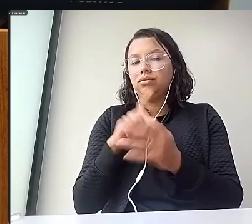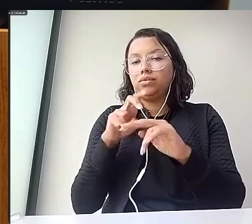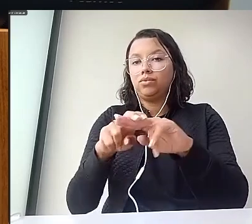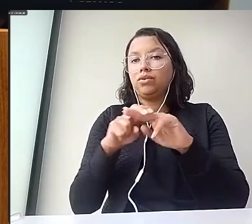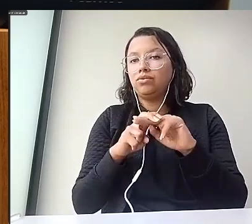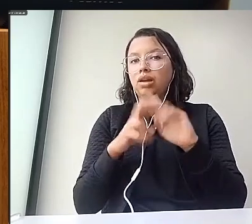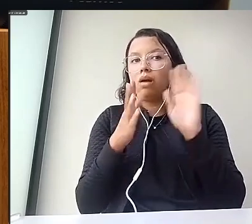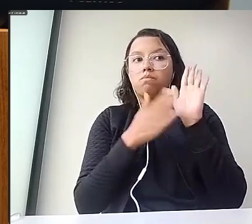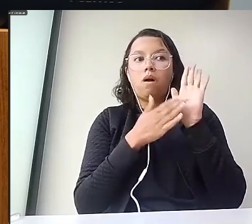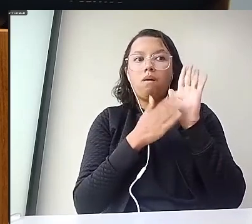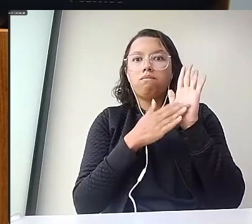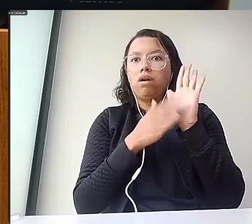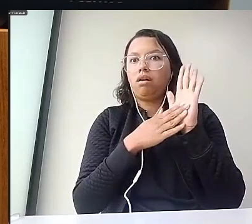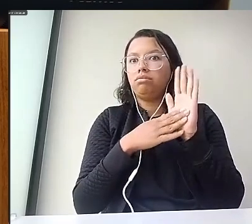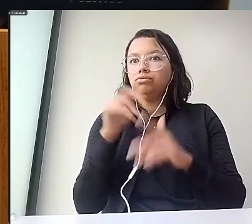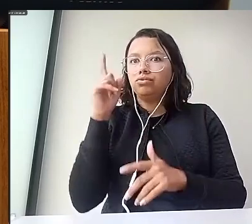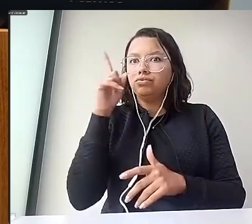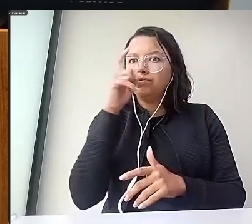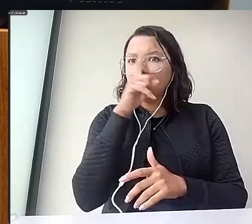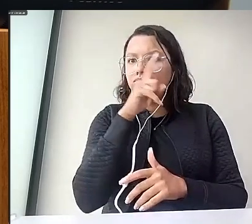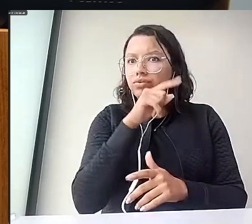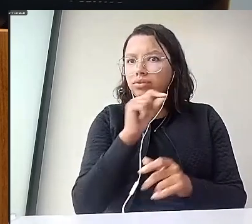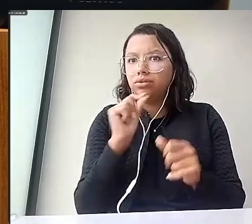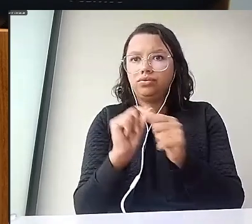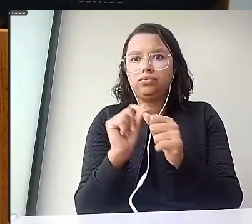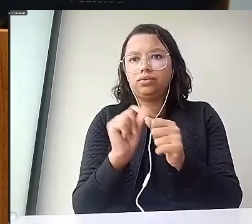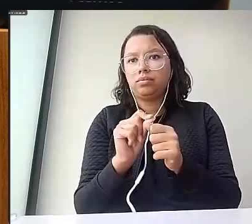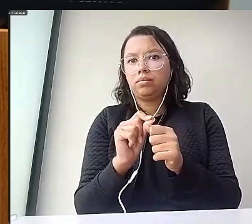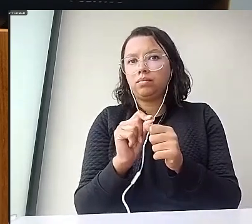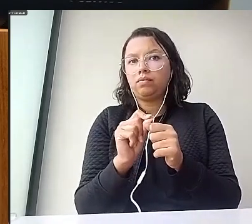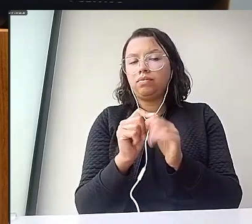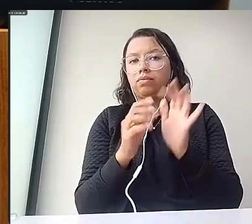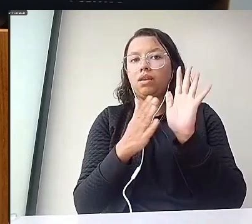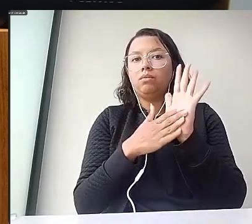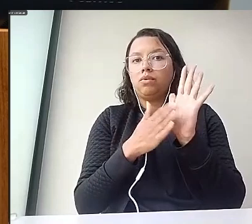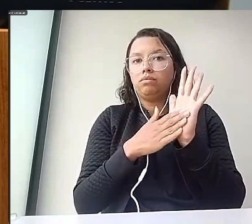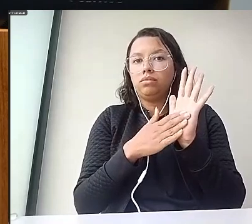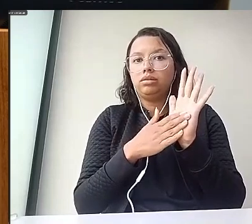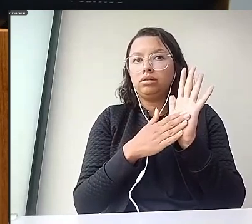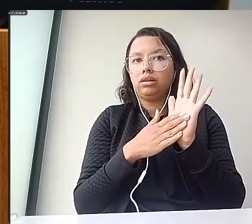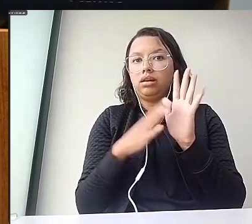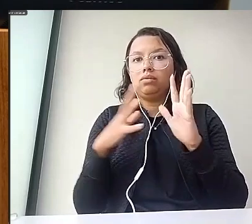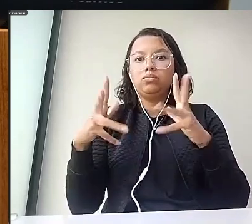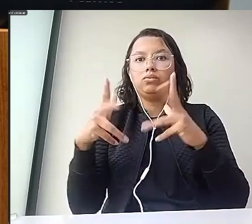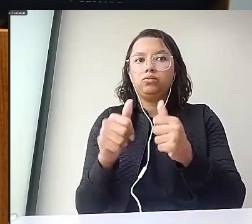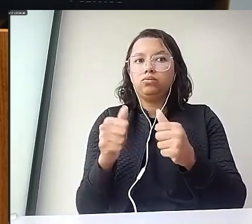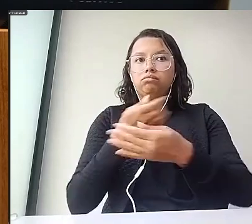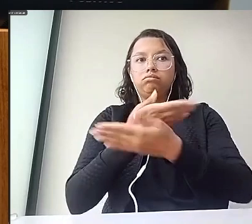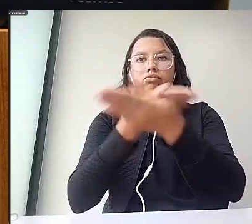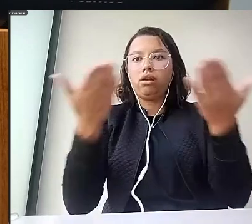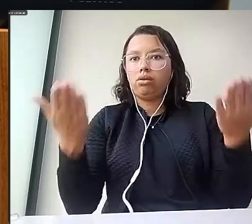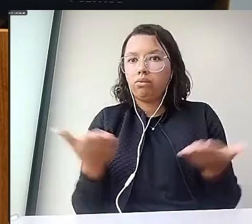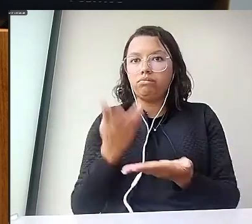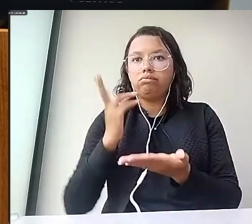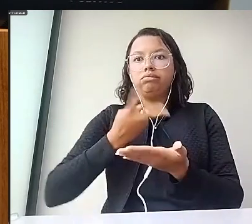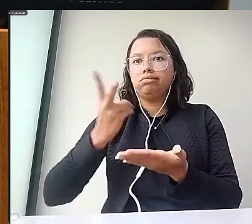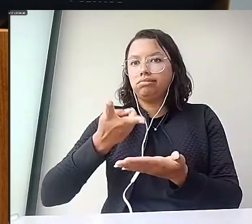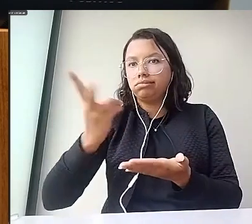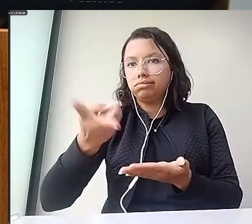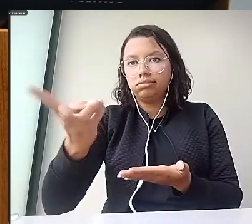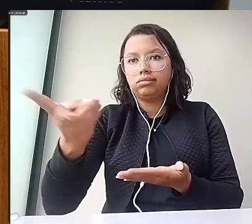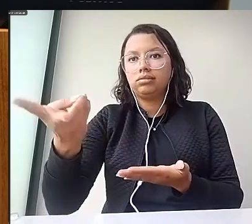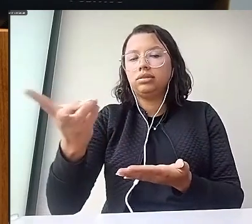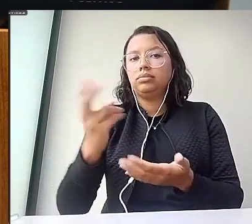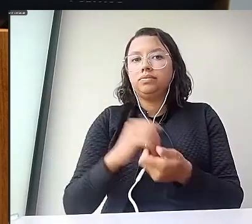muito difíceis de serem realizadas, né? Prometer tudo para todos o tempo todo, né, não